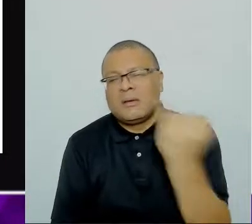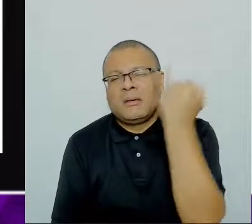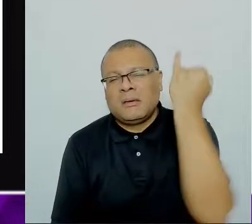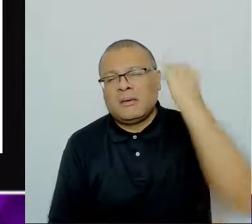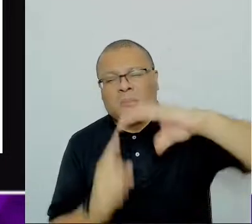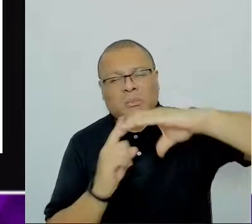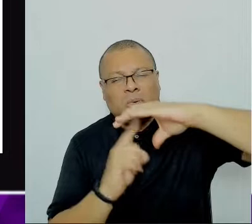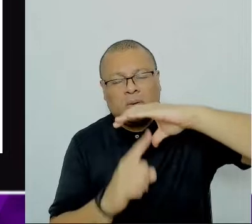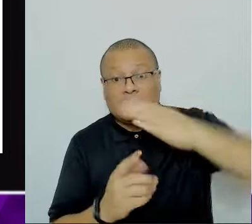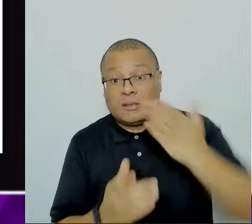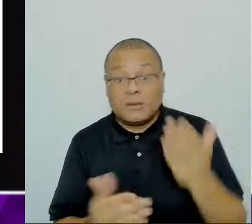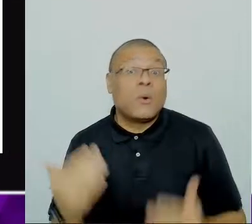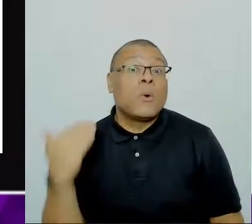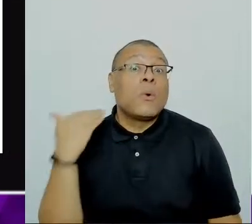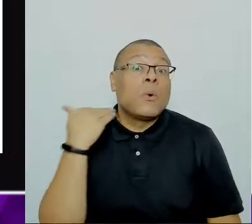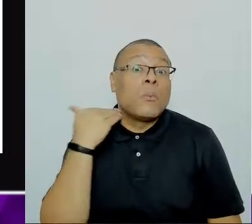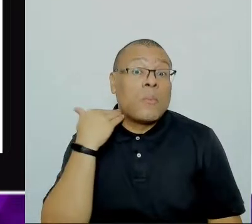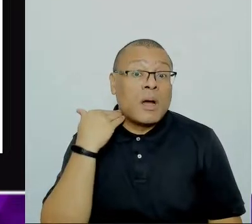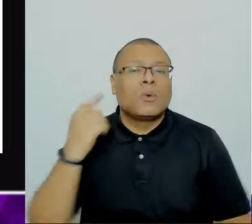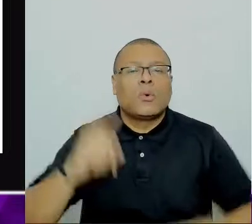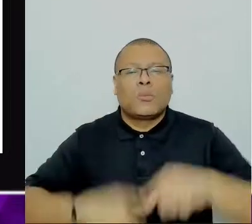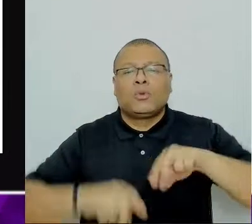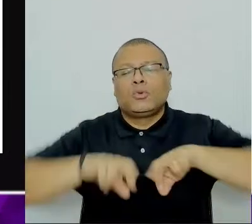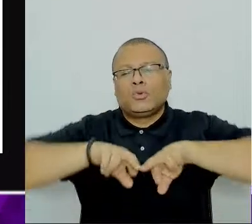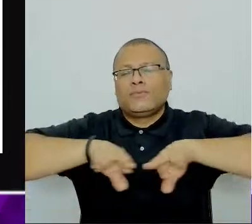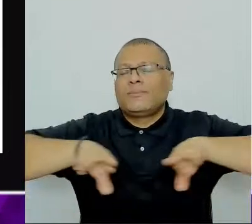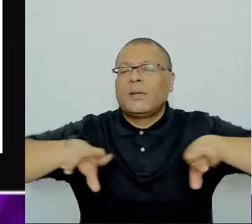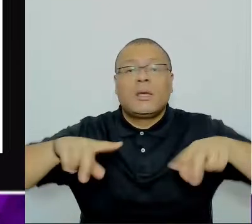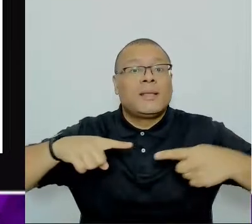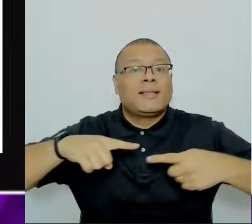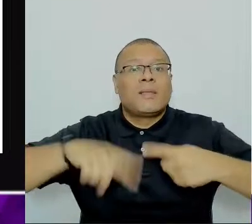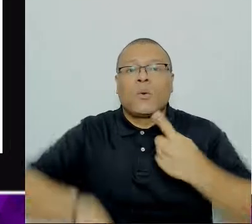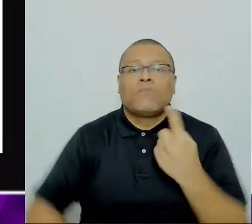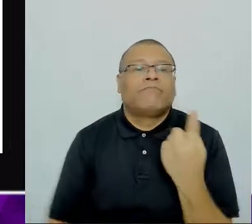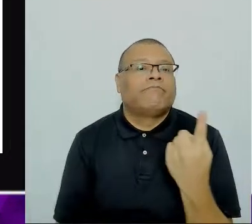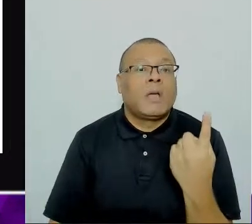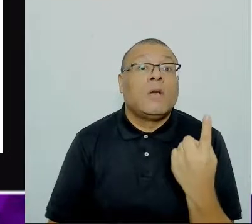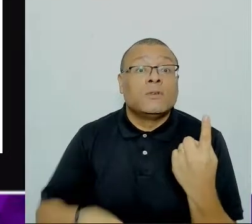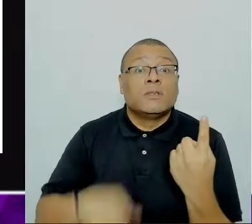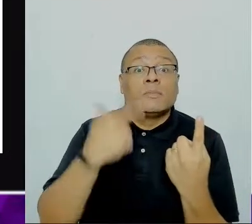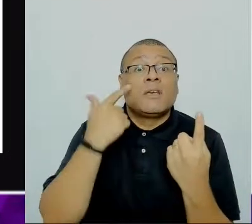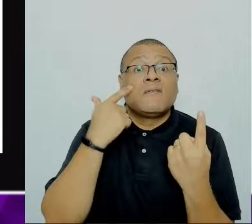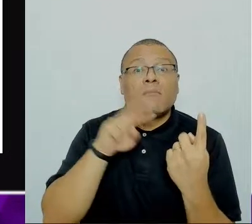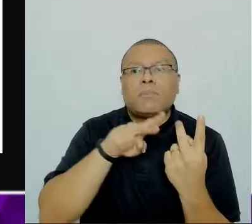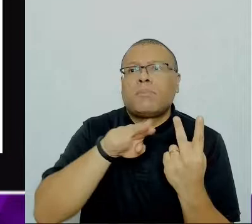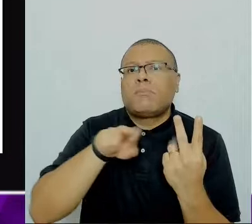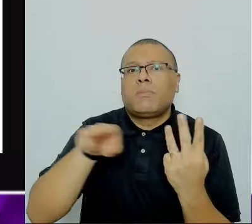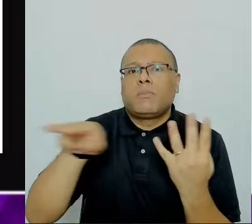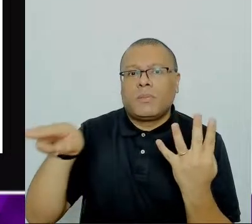Então, o banco que tinha um monte de produto já não faz mais sentido a gente olhar de maneira geral.